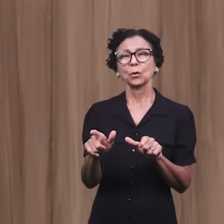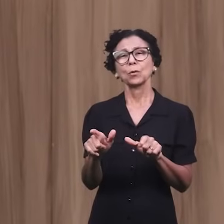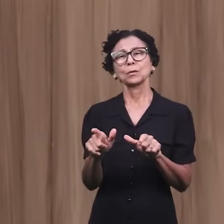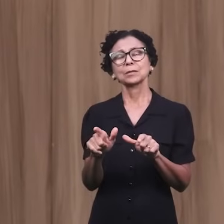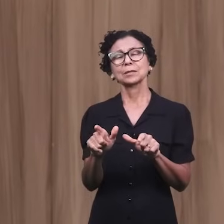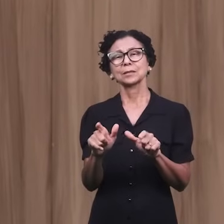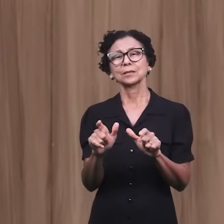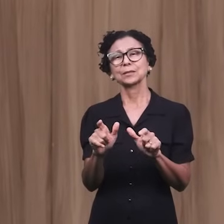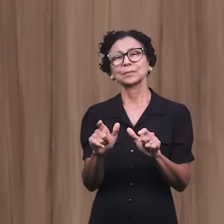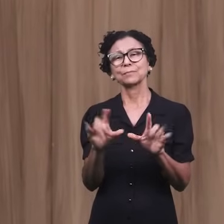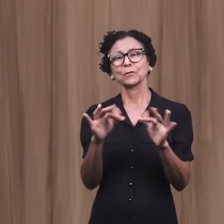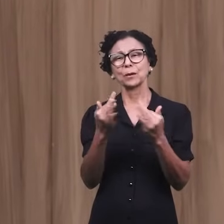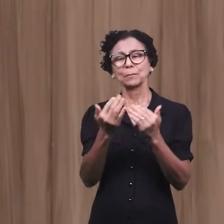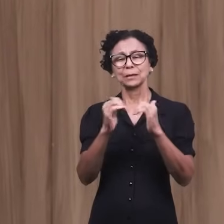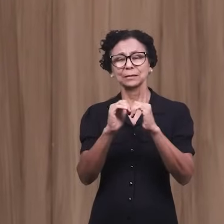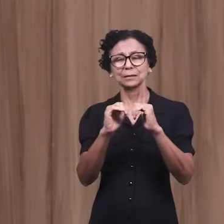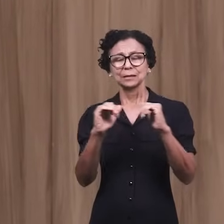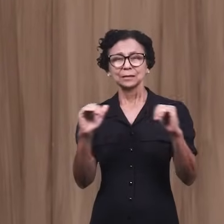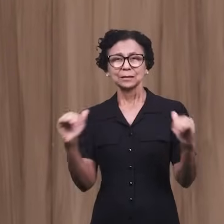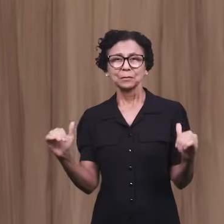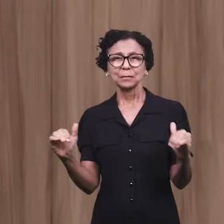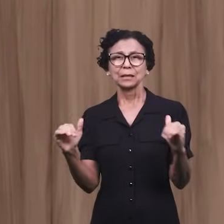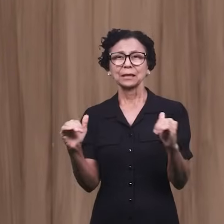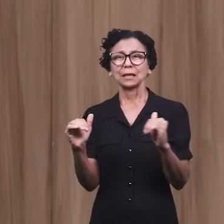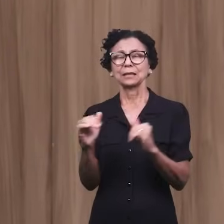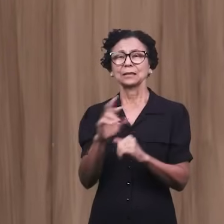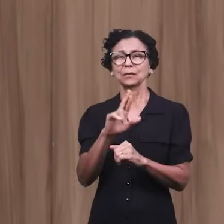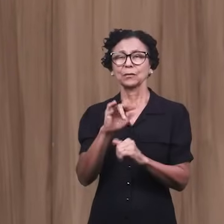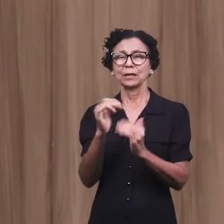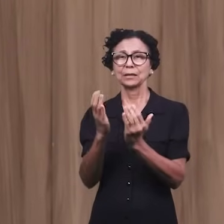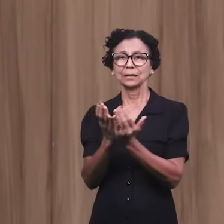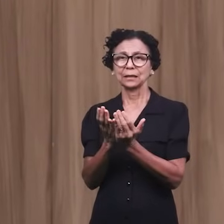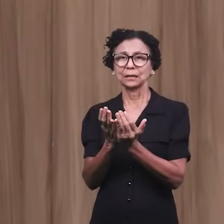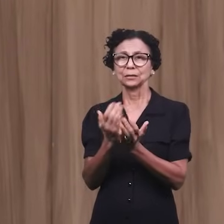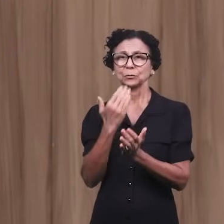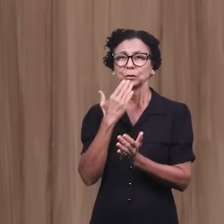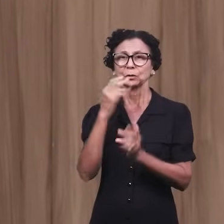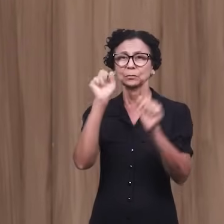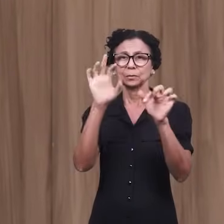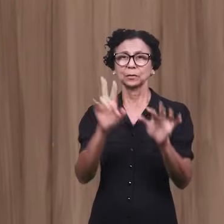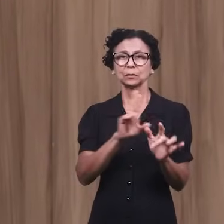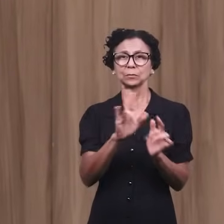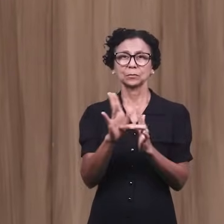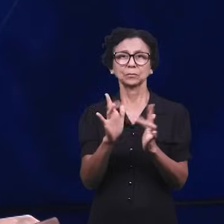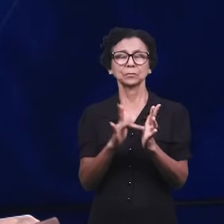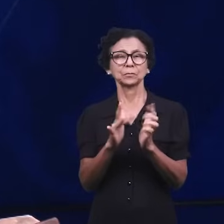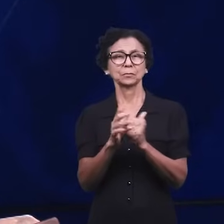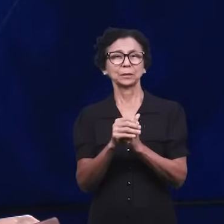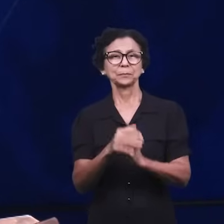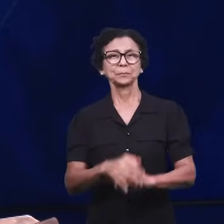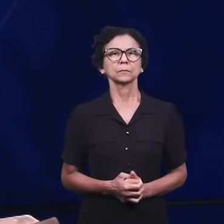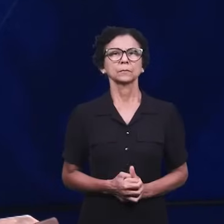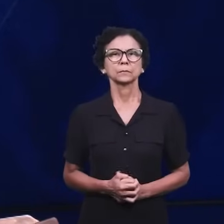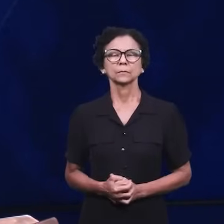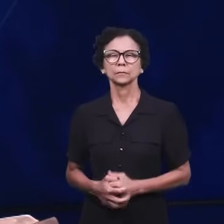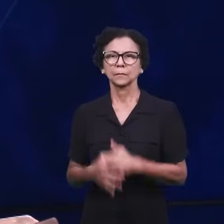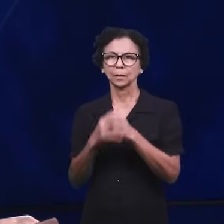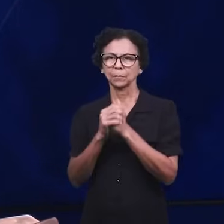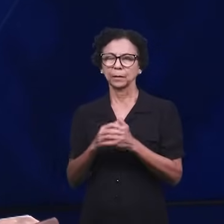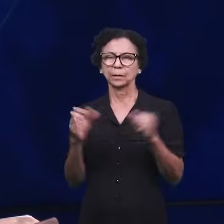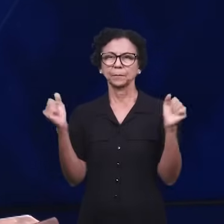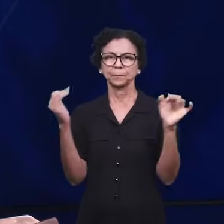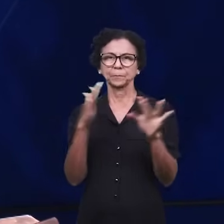do Teu poder. Assim nós oramos, em nome do Senhor Jesus. Amém. Amém, glória a